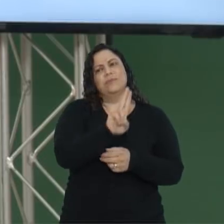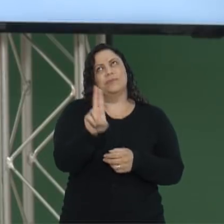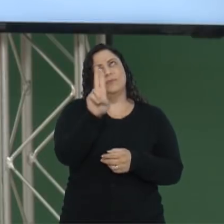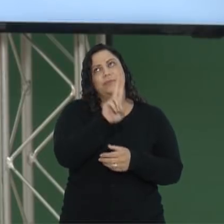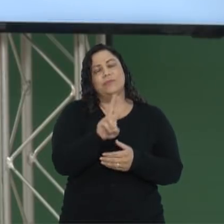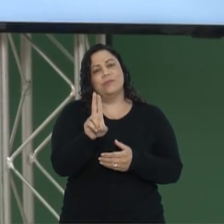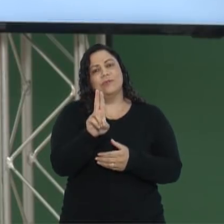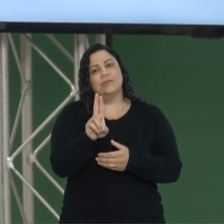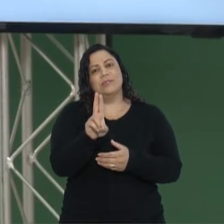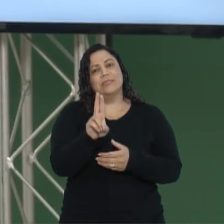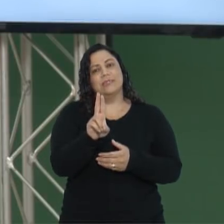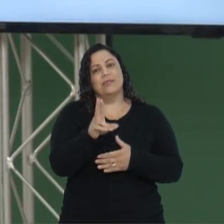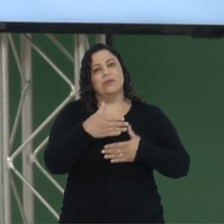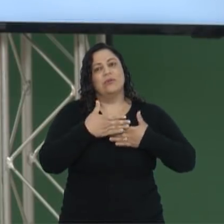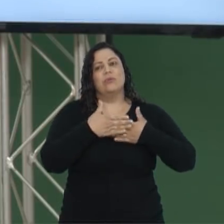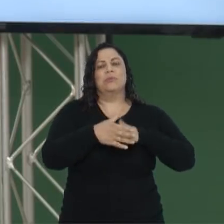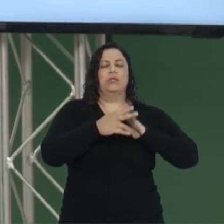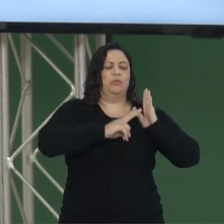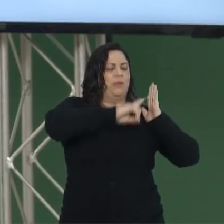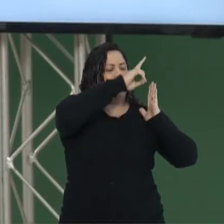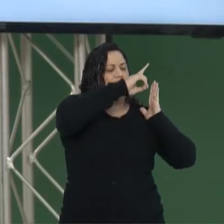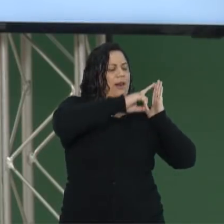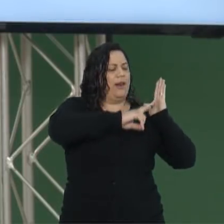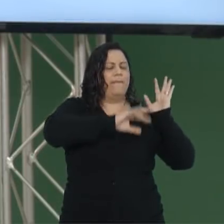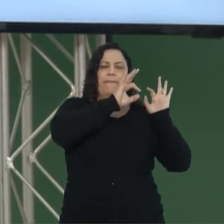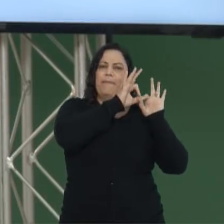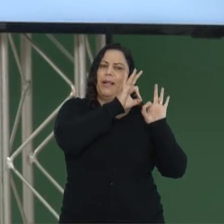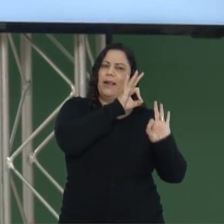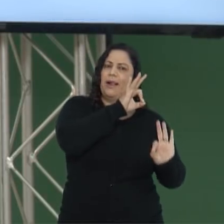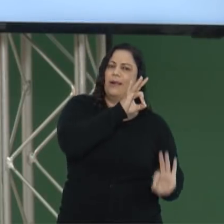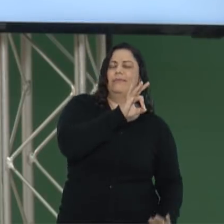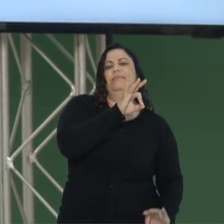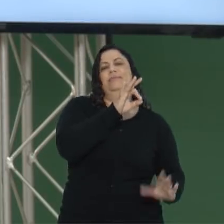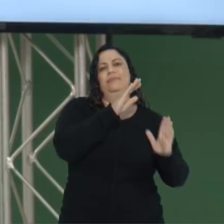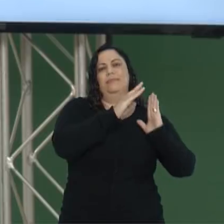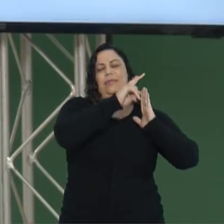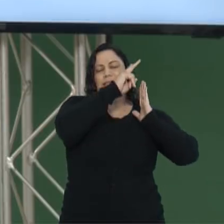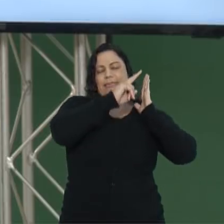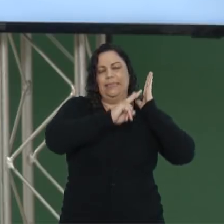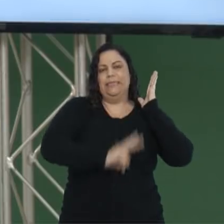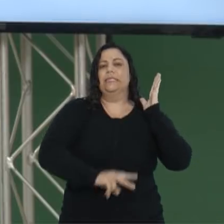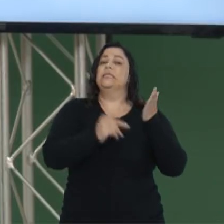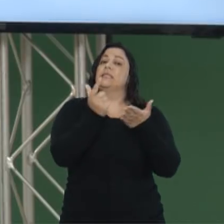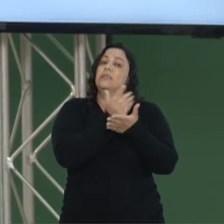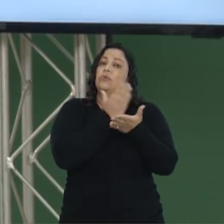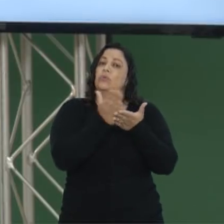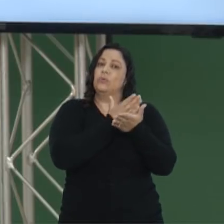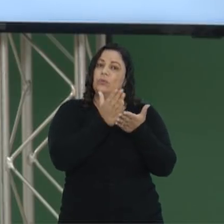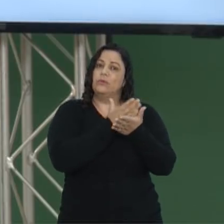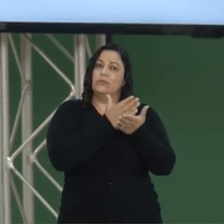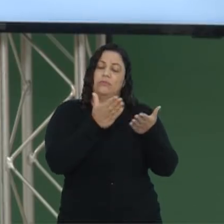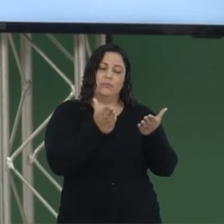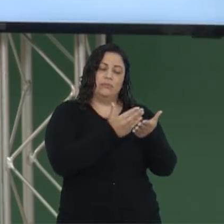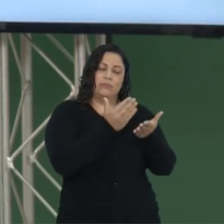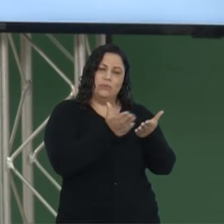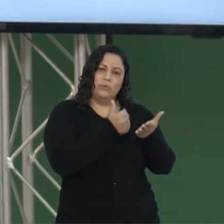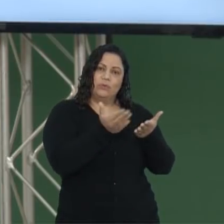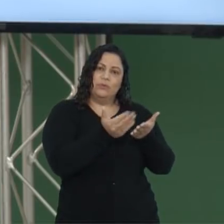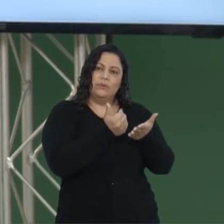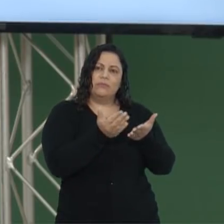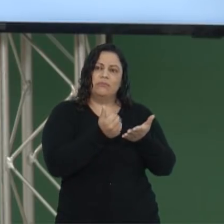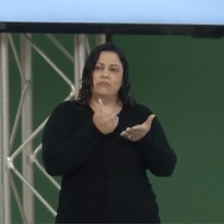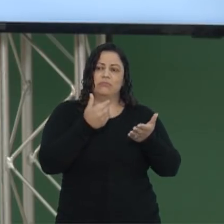usar a partir de uma lista que a gente tem. Então, uma listinha que você tem lá no teu livro, no caderno, colado no caderno, ou no teu